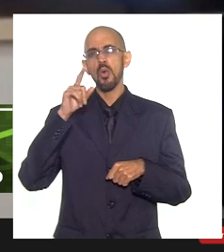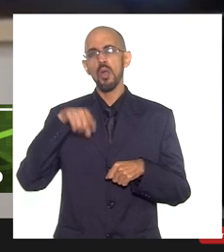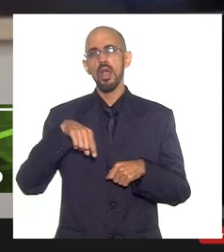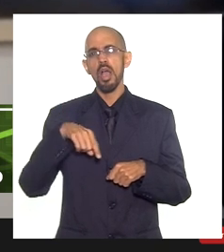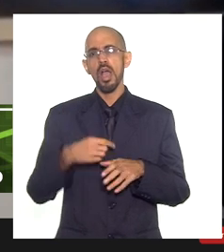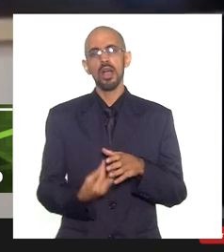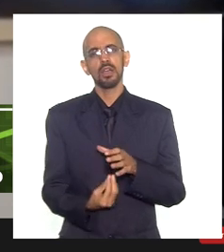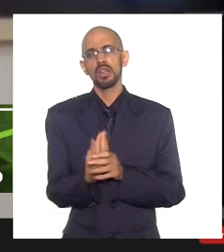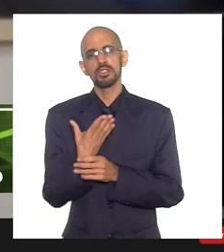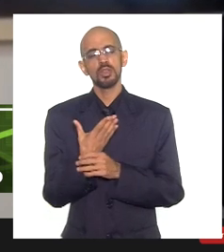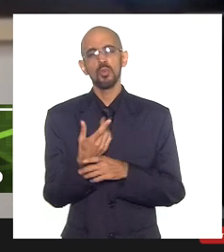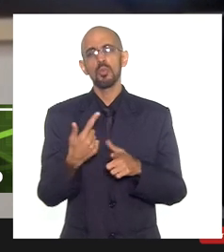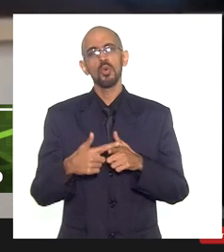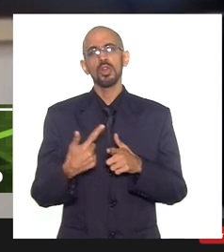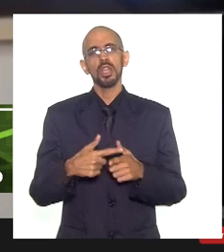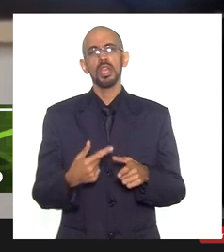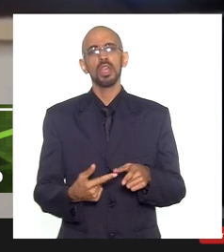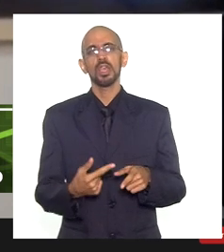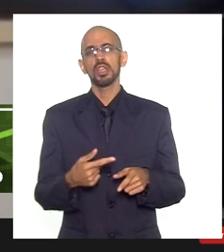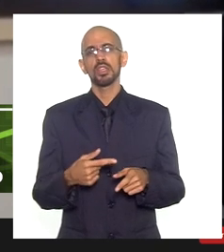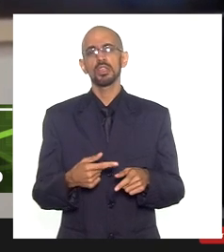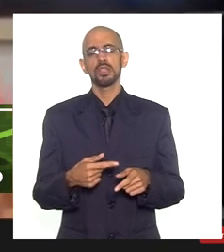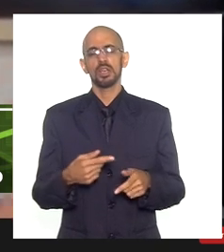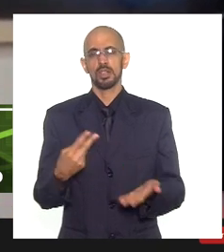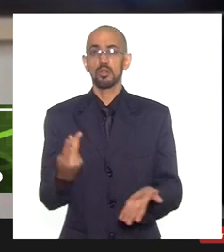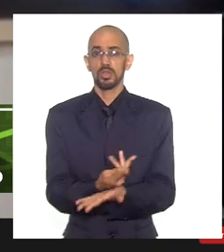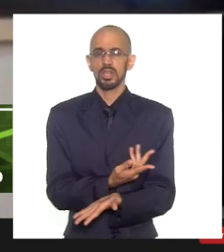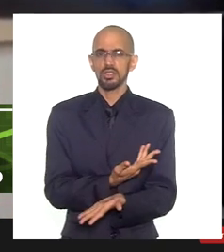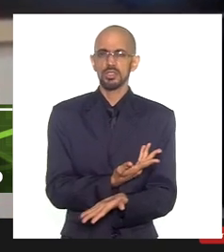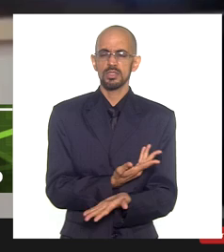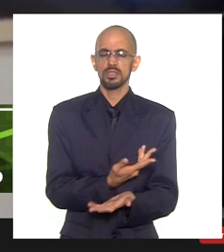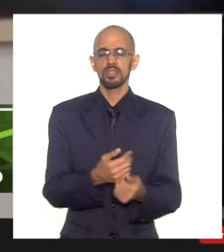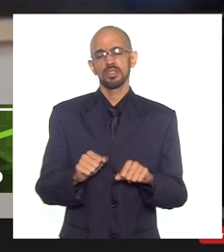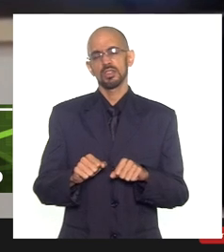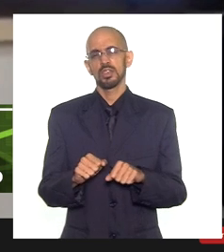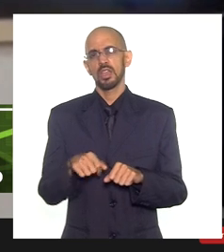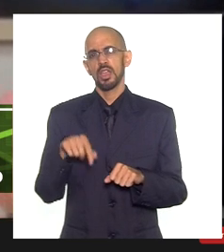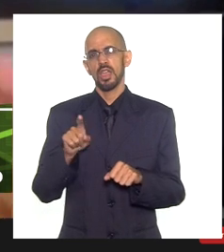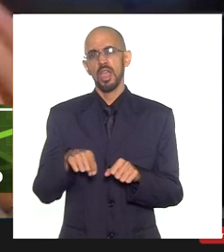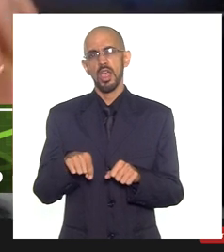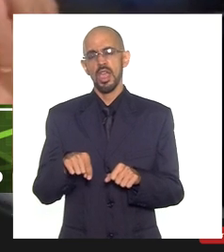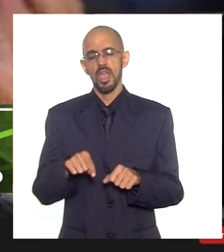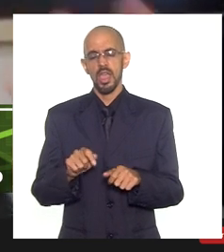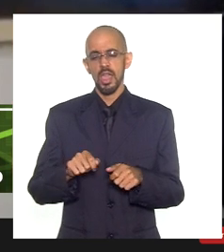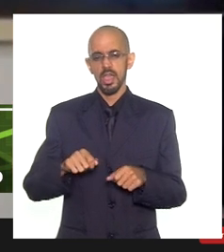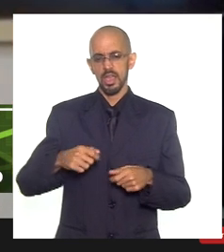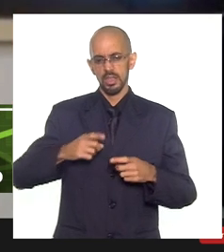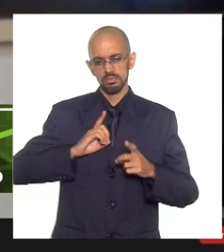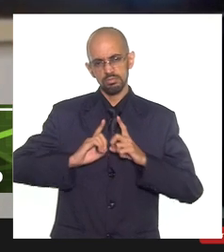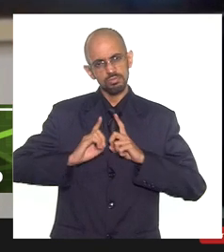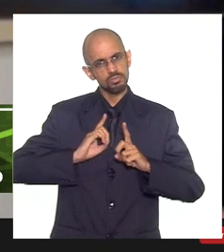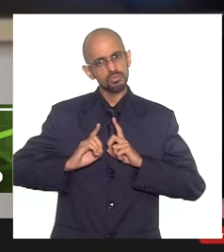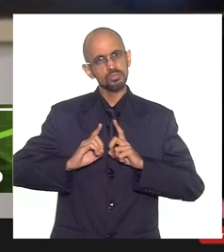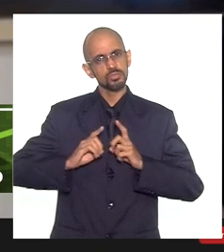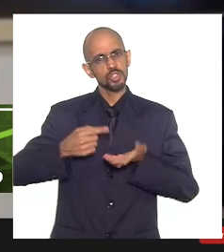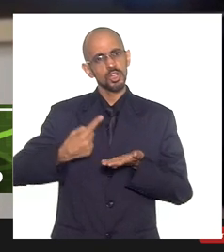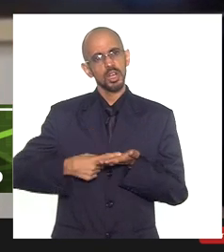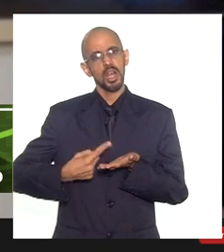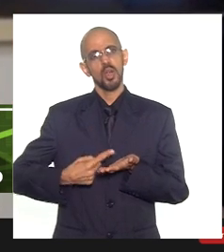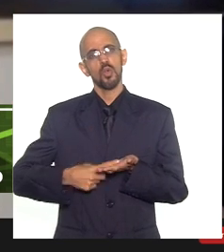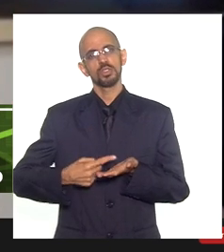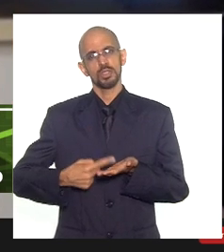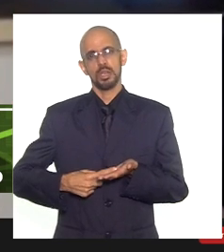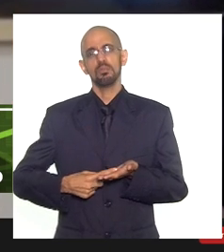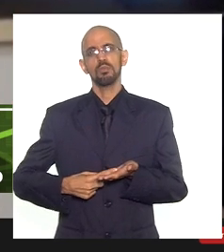que que esses problemas existem colocá-los à luz e negociar em cima deles eu acho que